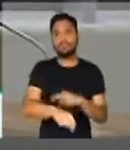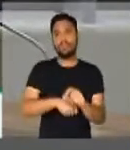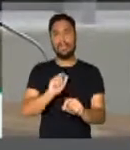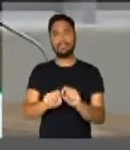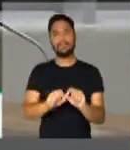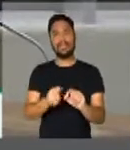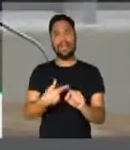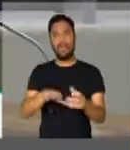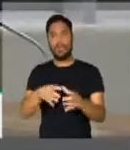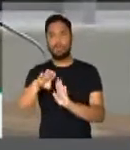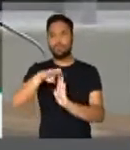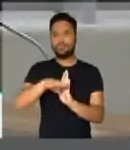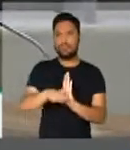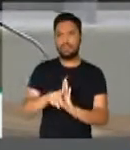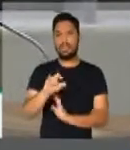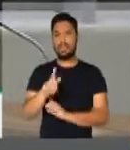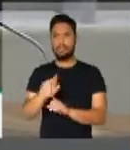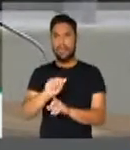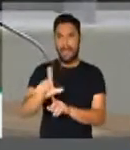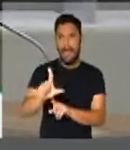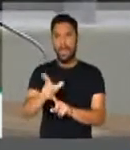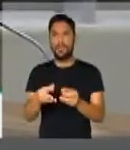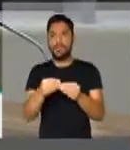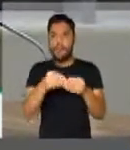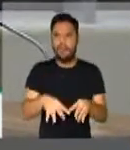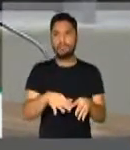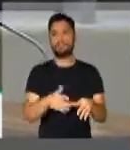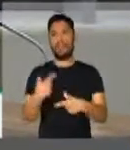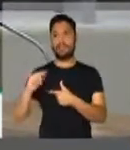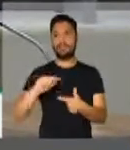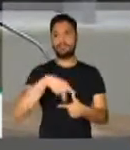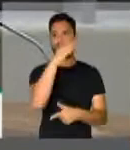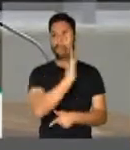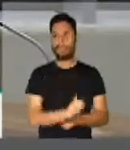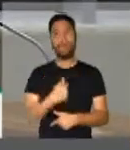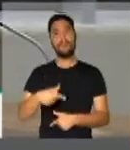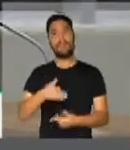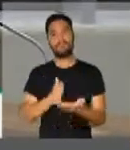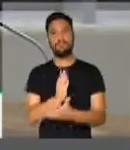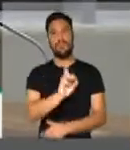combinação pesada de uma agenda ultraliberal na economia e reacionária nos costumes. Mas não